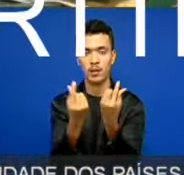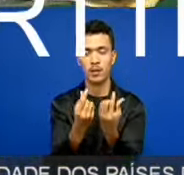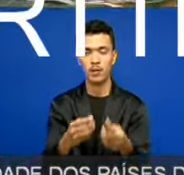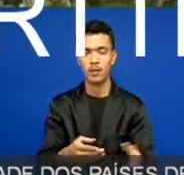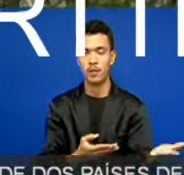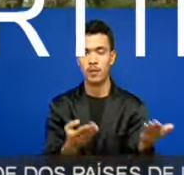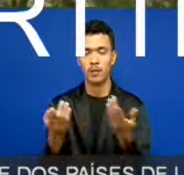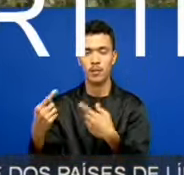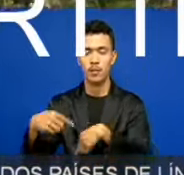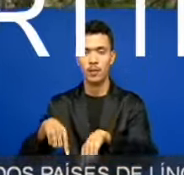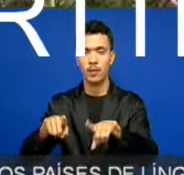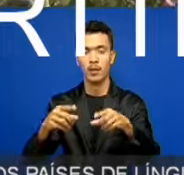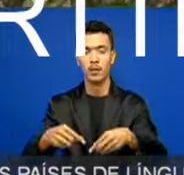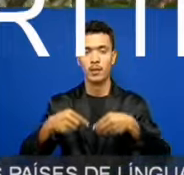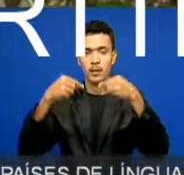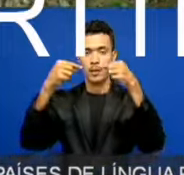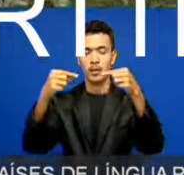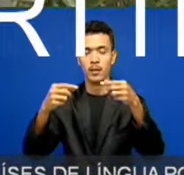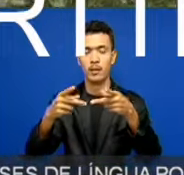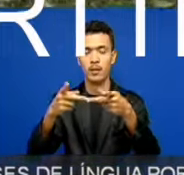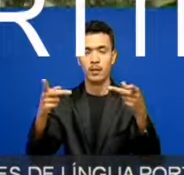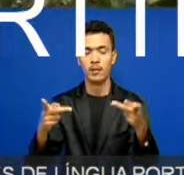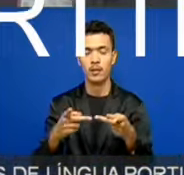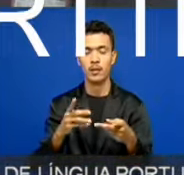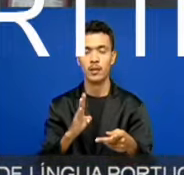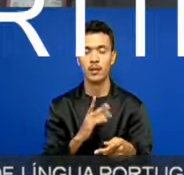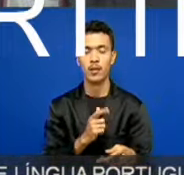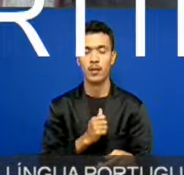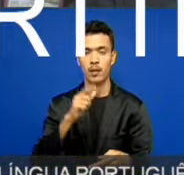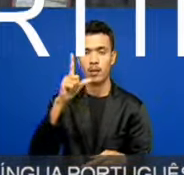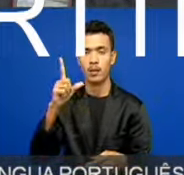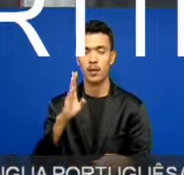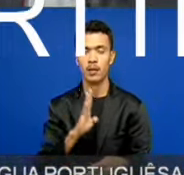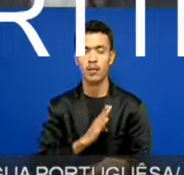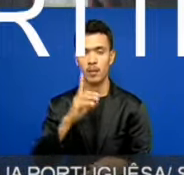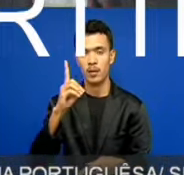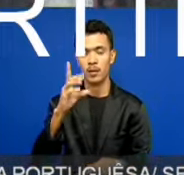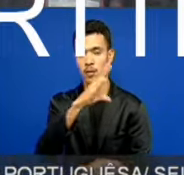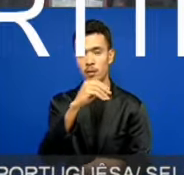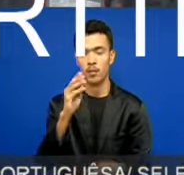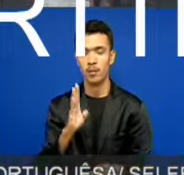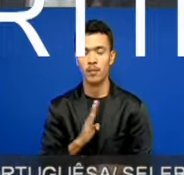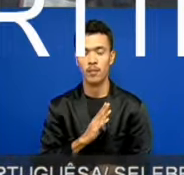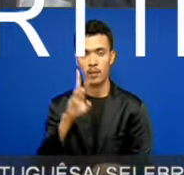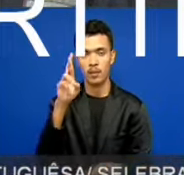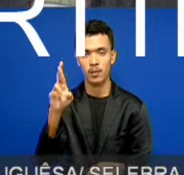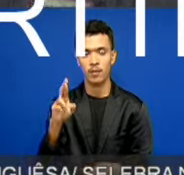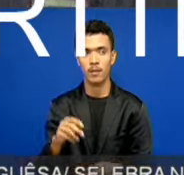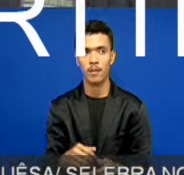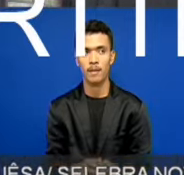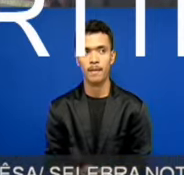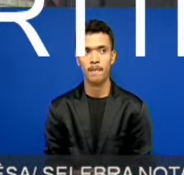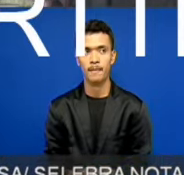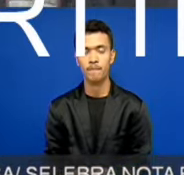entrega e a orfanato ailoclaran balidi no becora. Amisei, la tolera ba benaro se nebe espaço público,